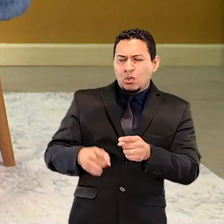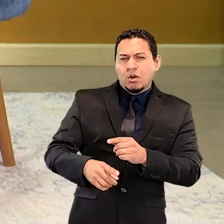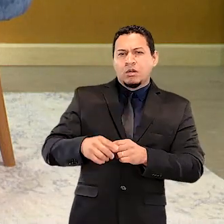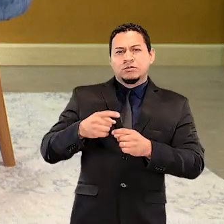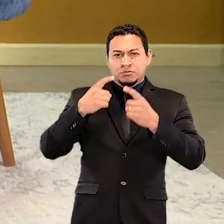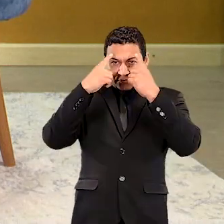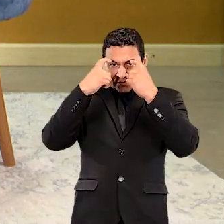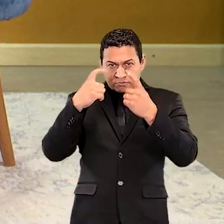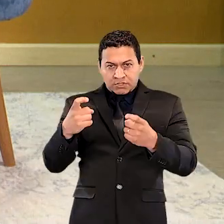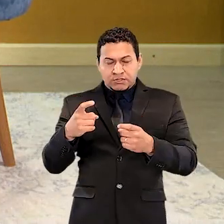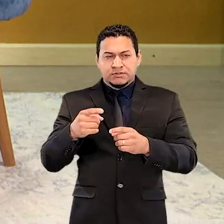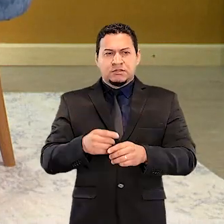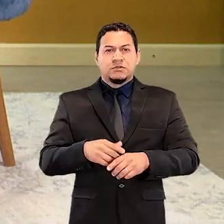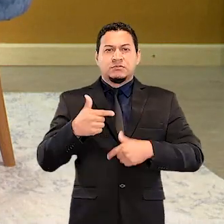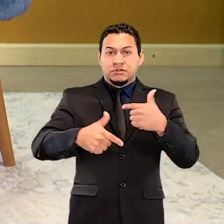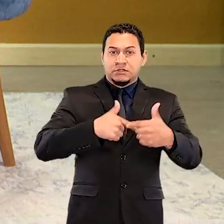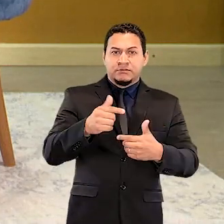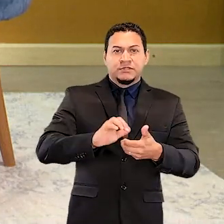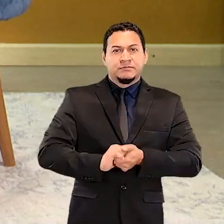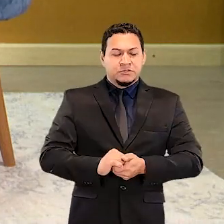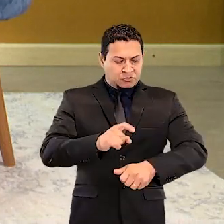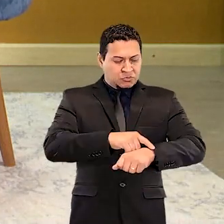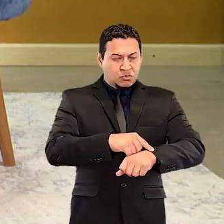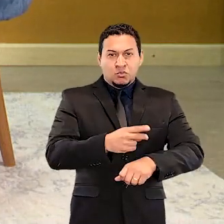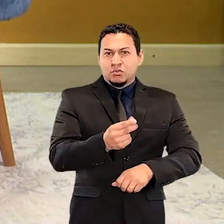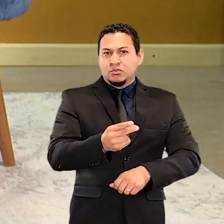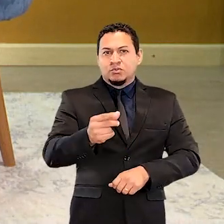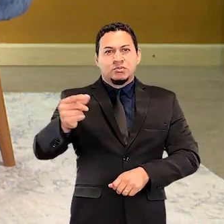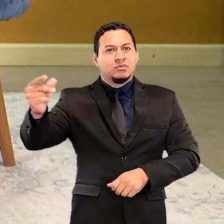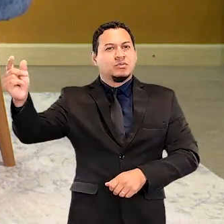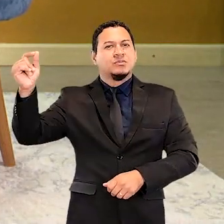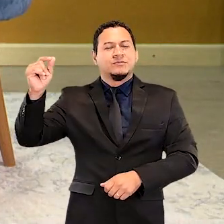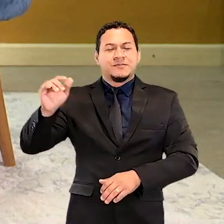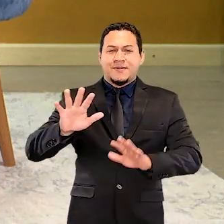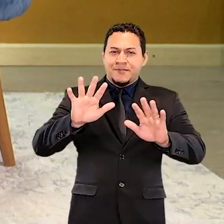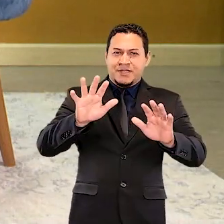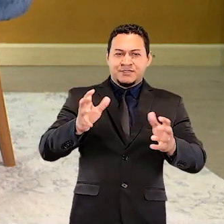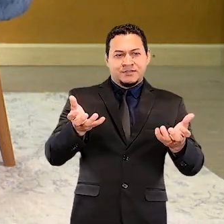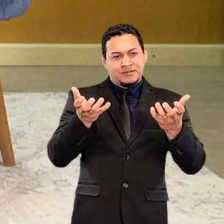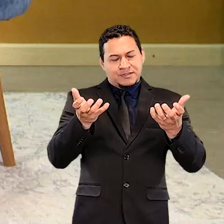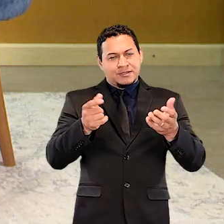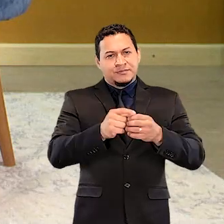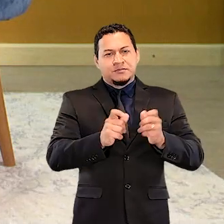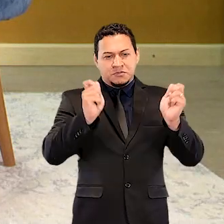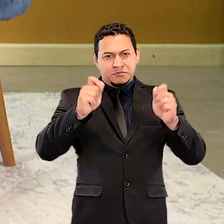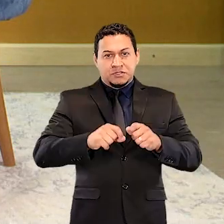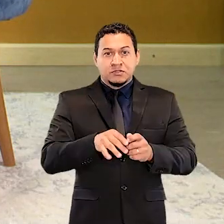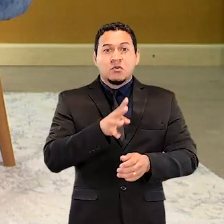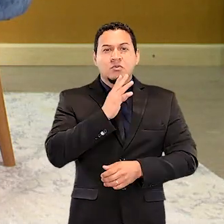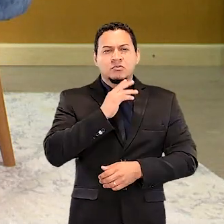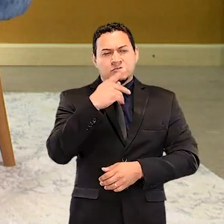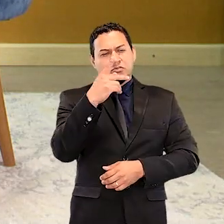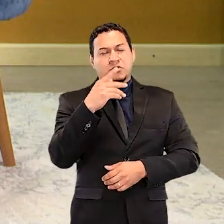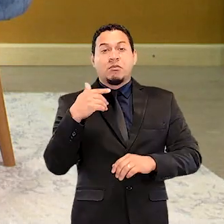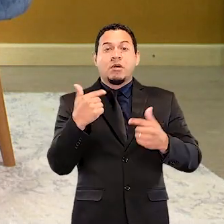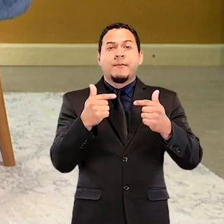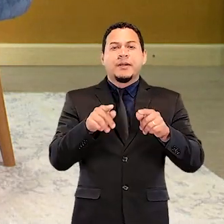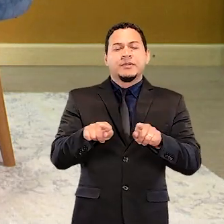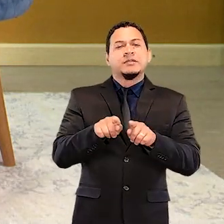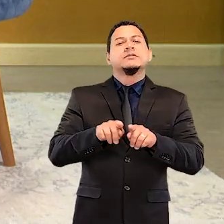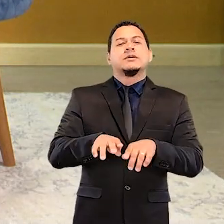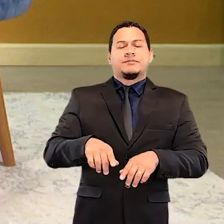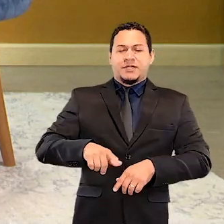atuando diretamente. Nosso tempo foi voando, mas eu queria deixar esse espaço até para que as pessoas conheçam o seu trabalho, porque